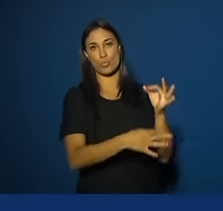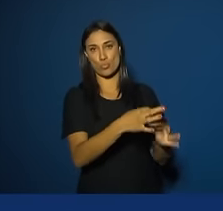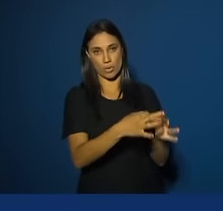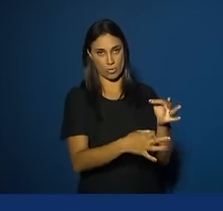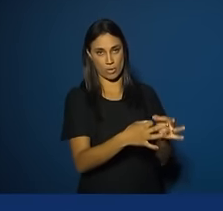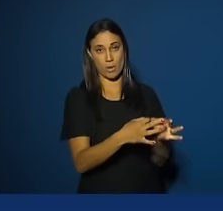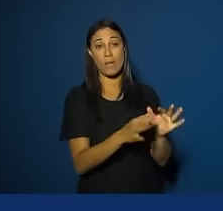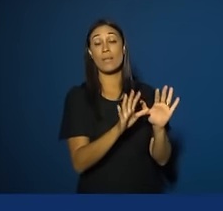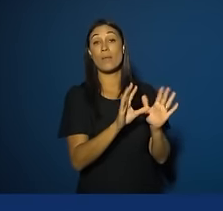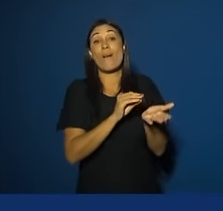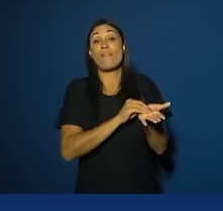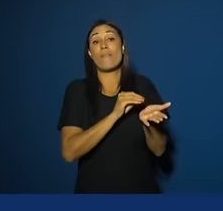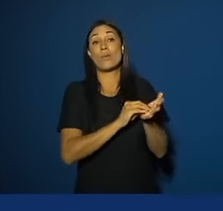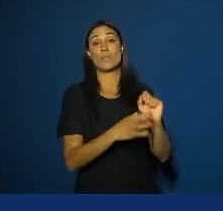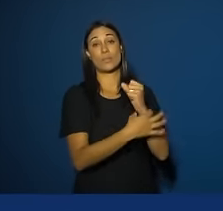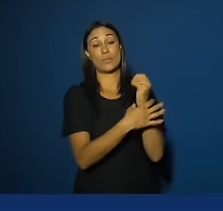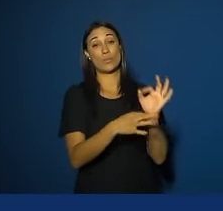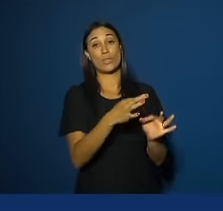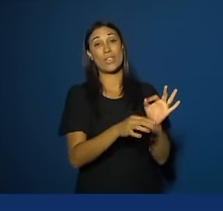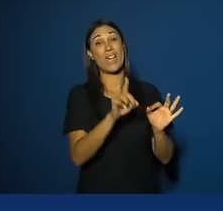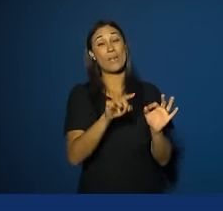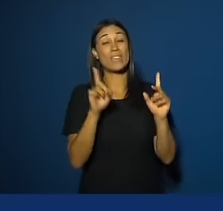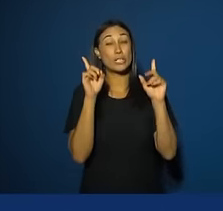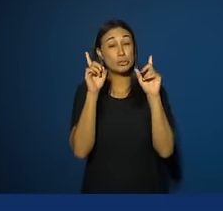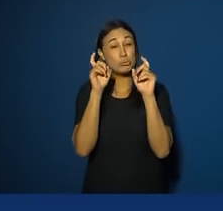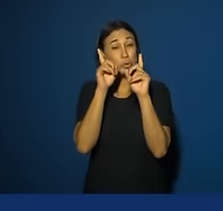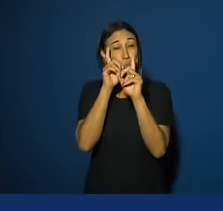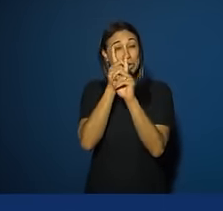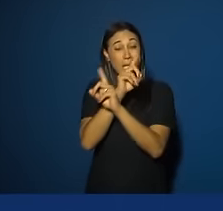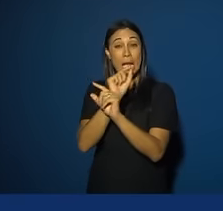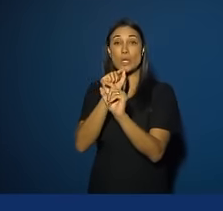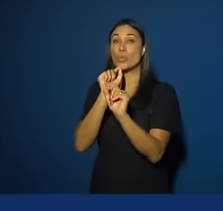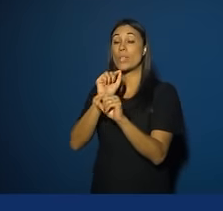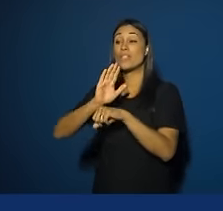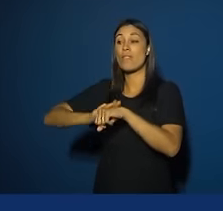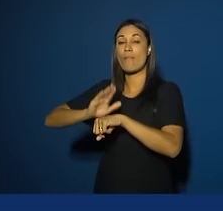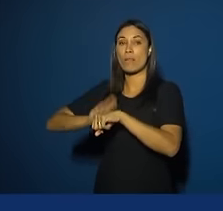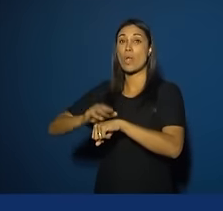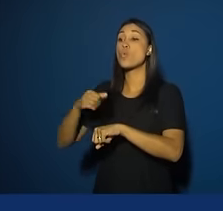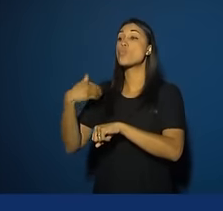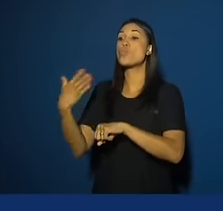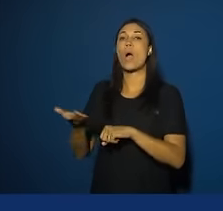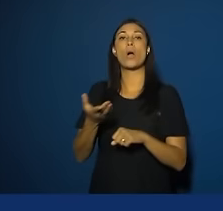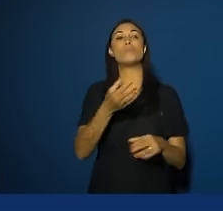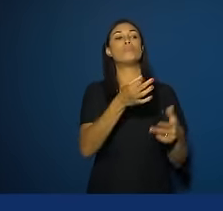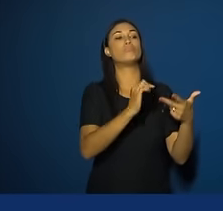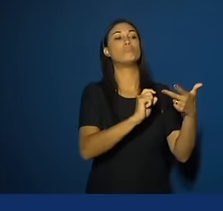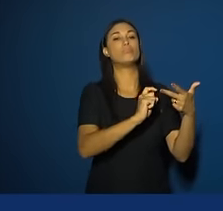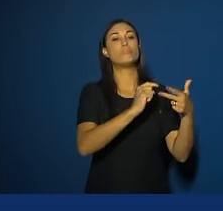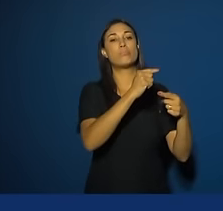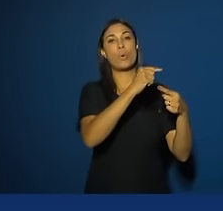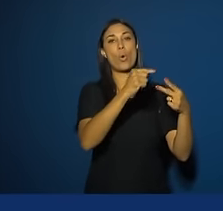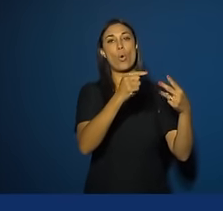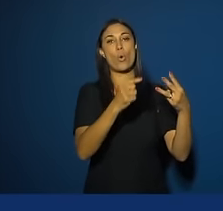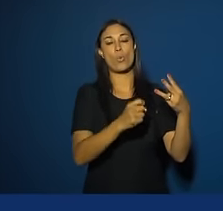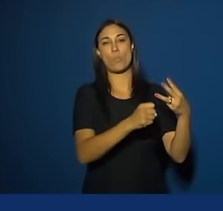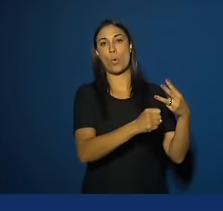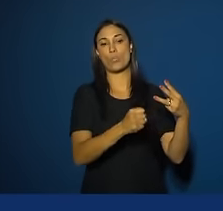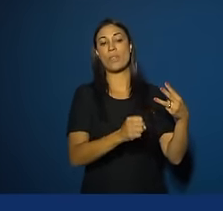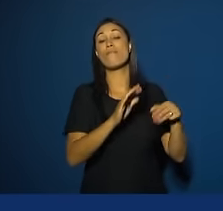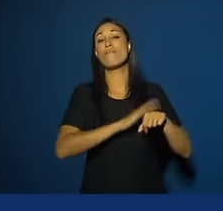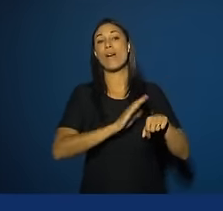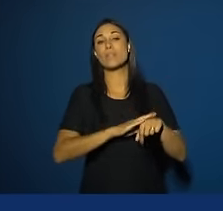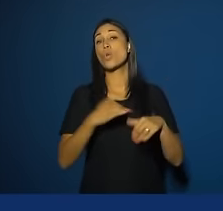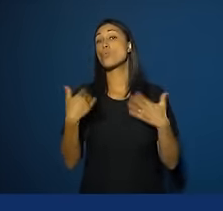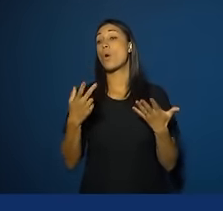insegurança jurídica vem em boa parte da dificuldade de se estabelecer qual poder faz o que em que momento qual